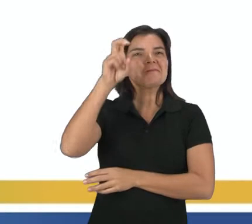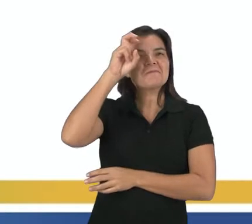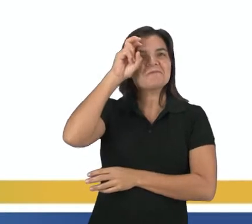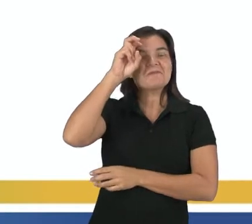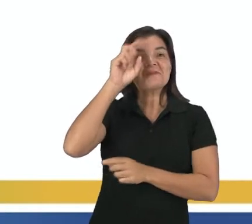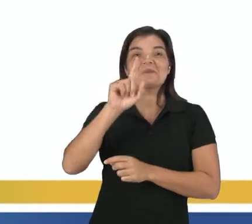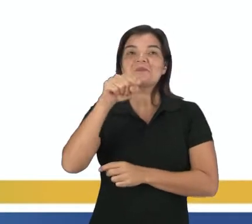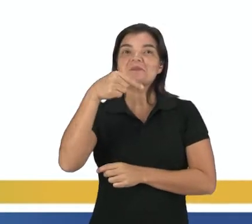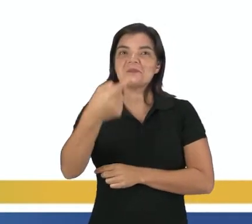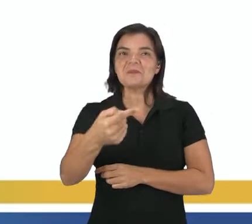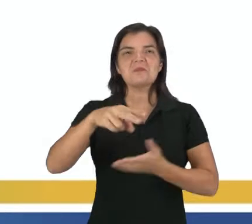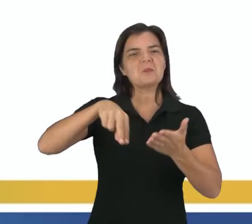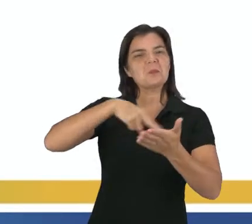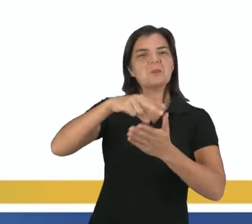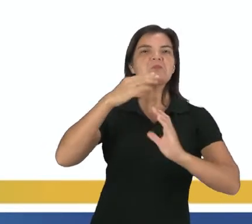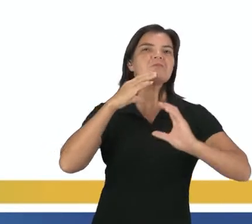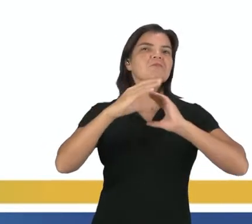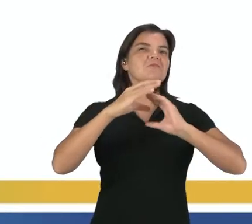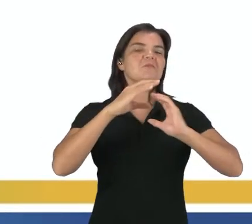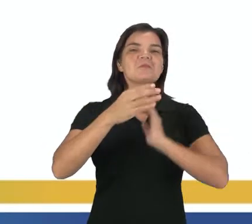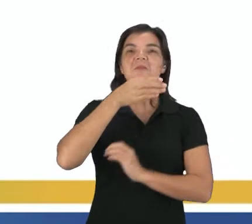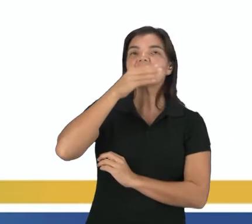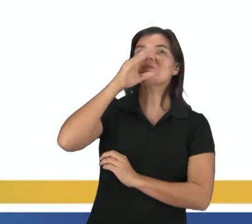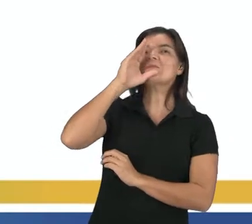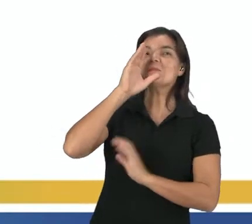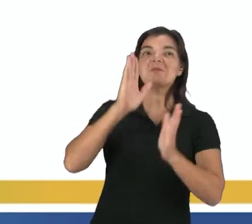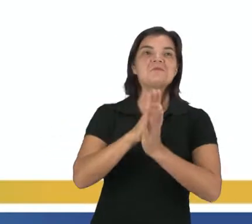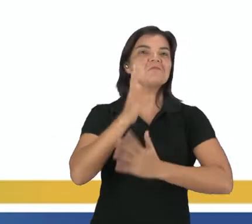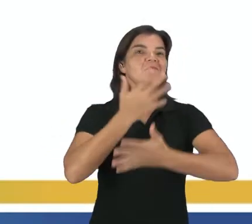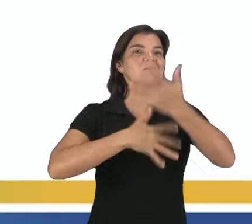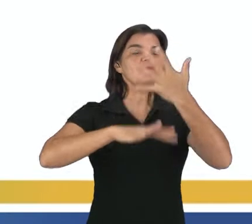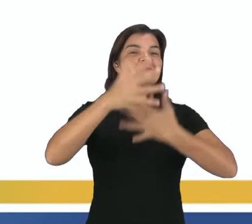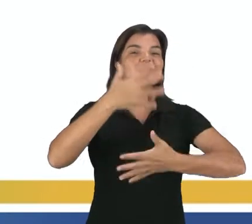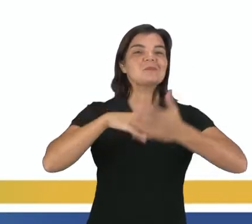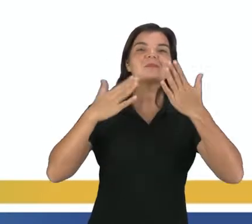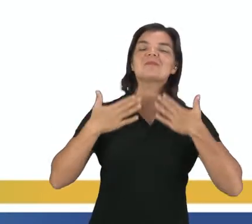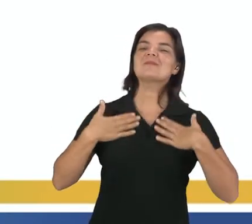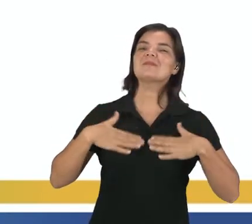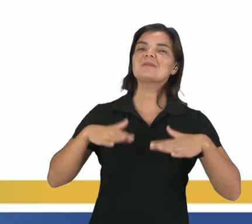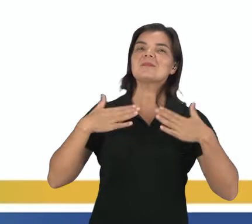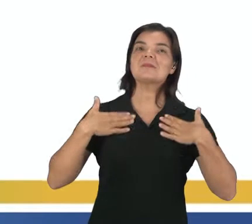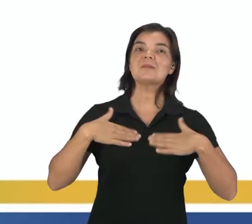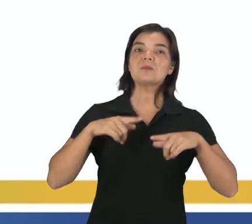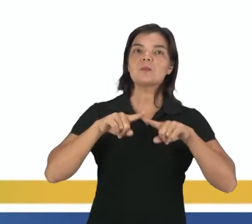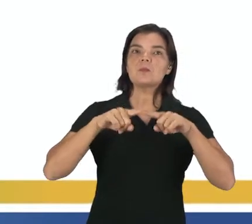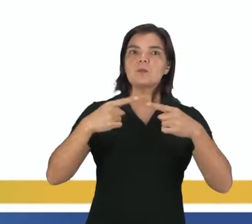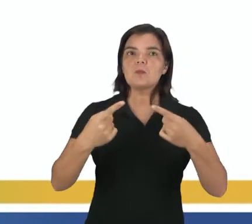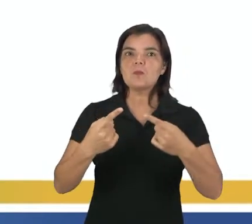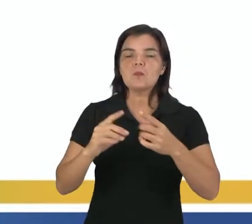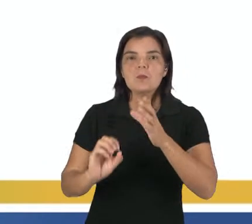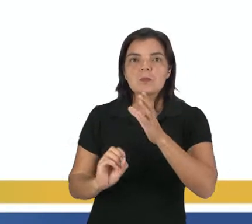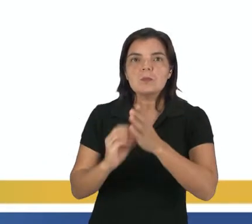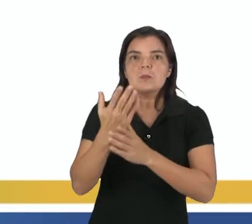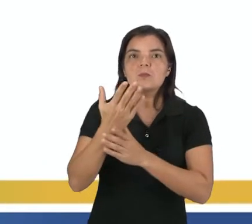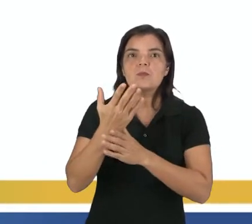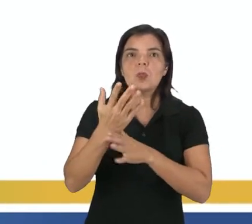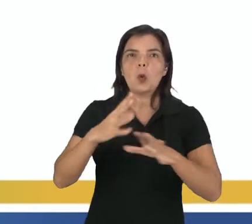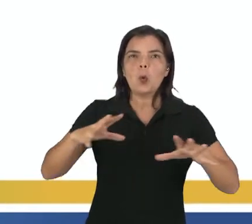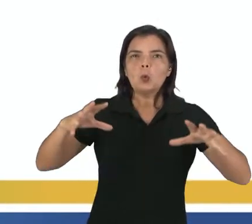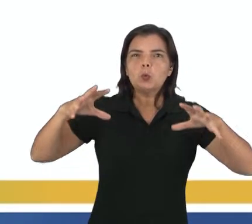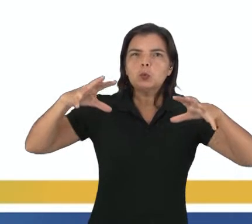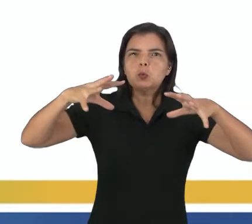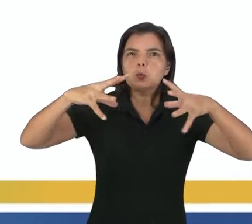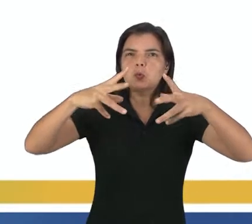quinta-feira seguinte, dançavam, cantavam, bebiam e celebravam tranquilamente.